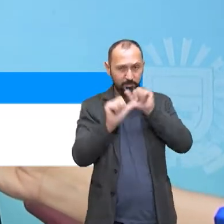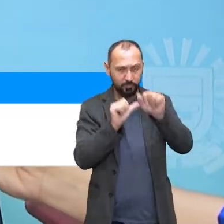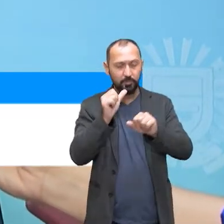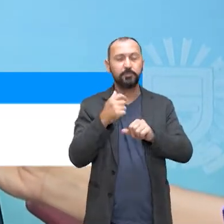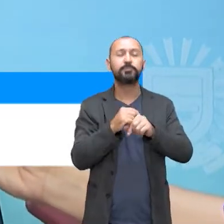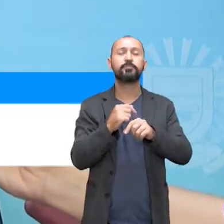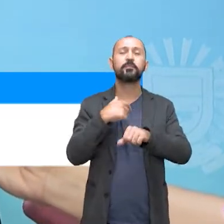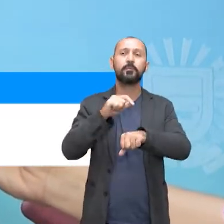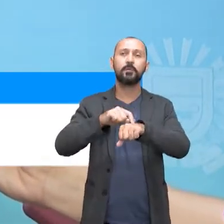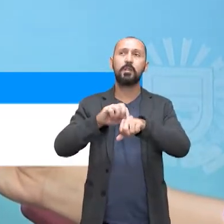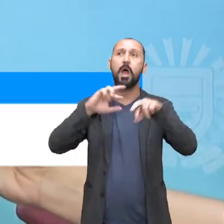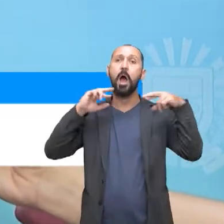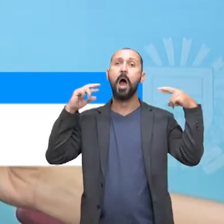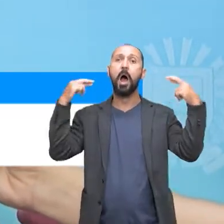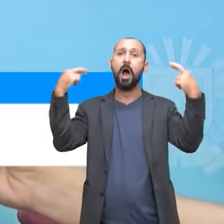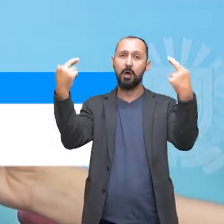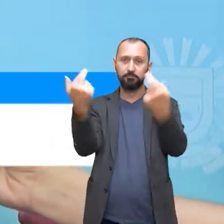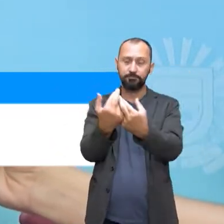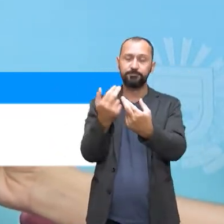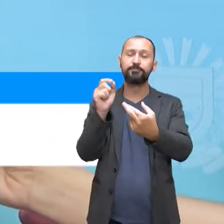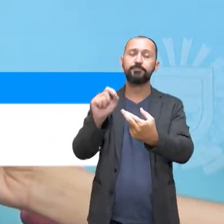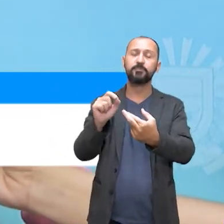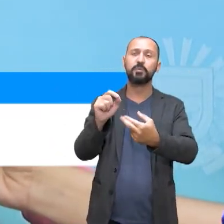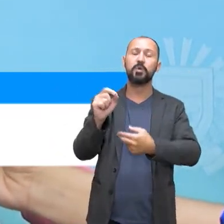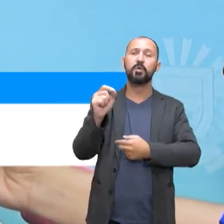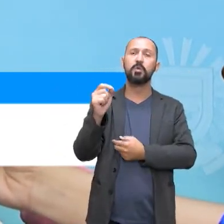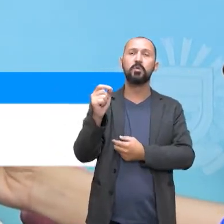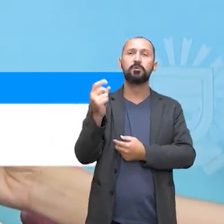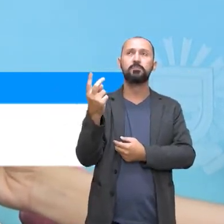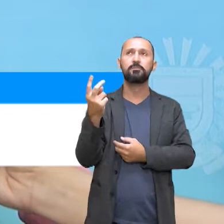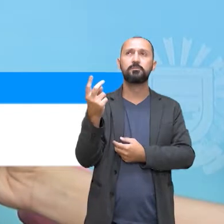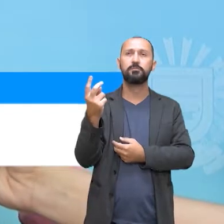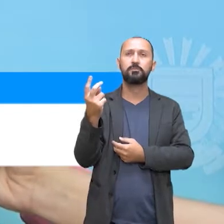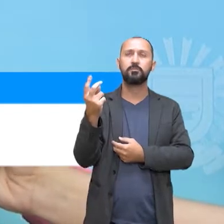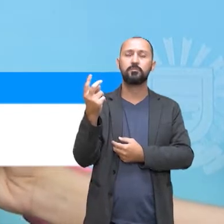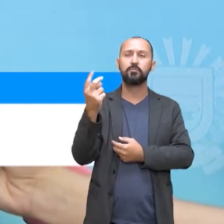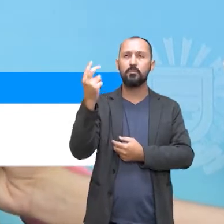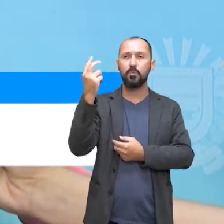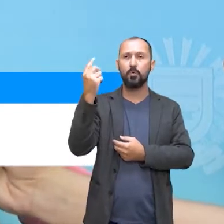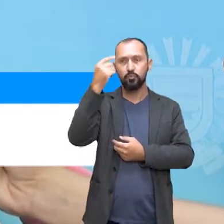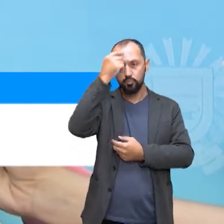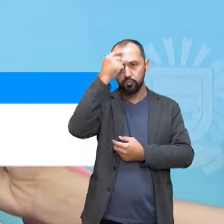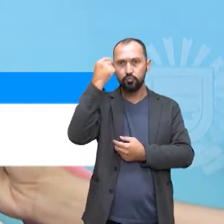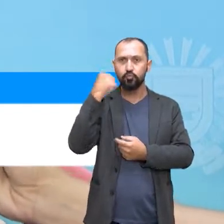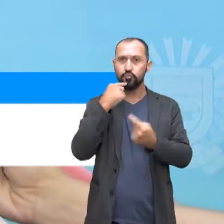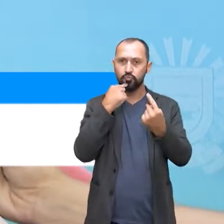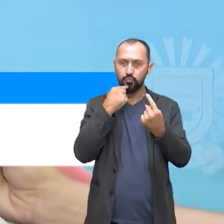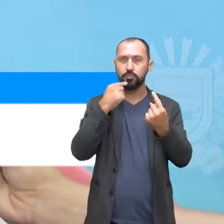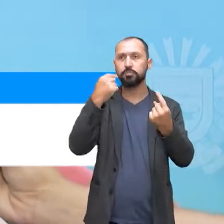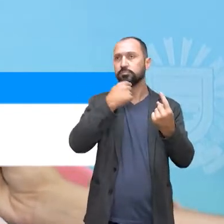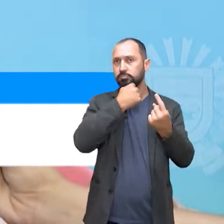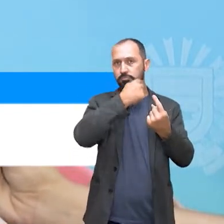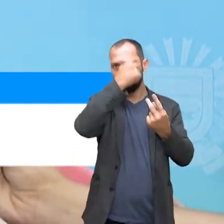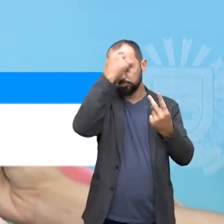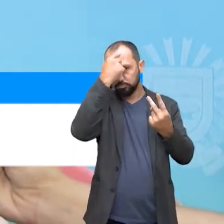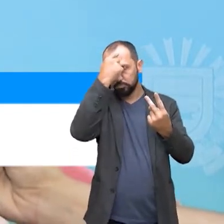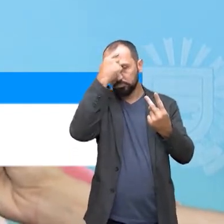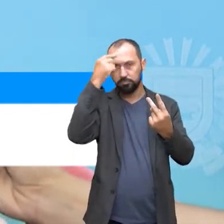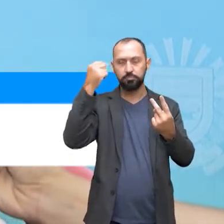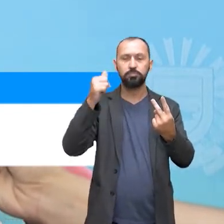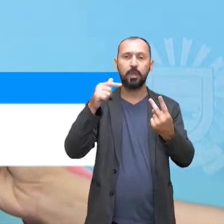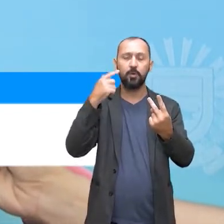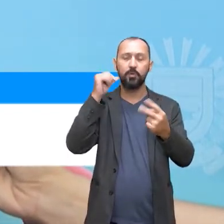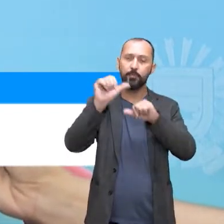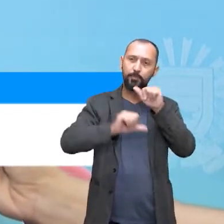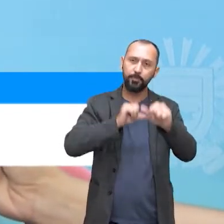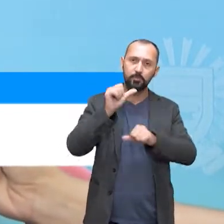minutos, e reduzimos o tempo do grande expediente. Em vez de ser 2 porções de 30 minutos, 2